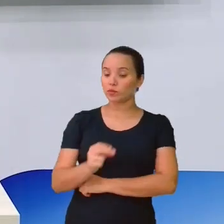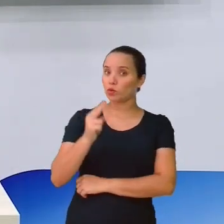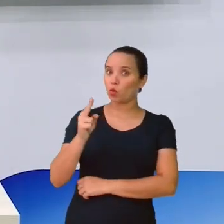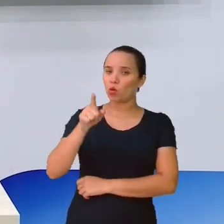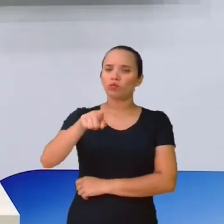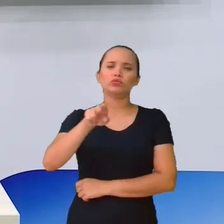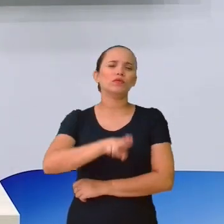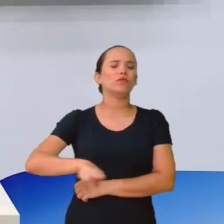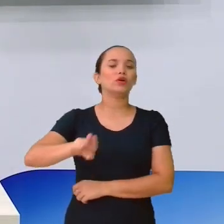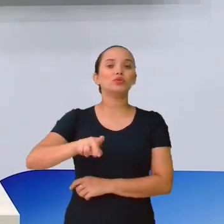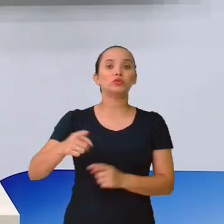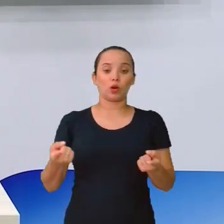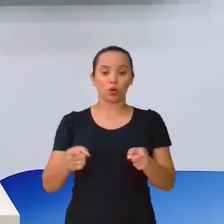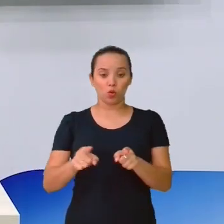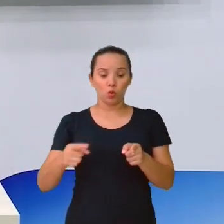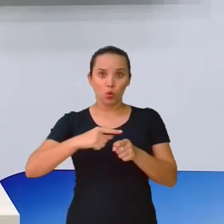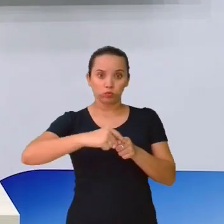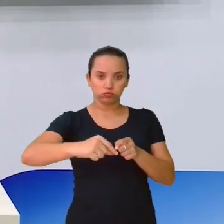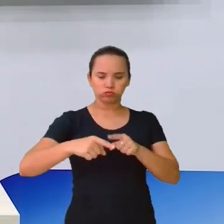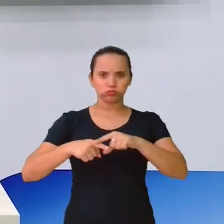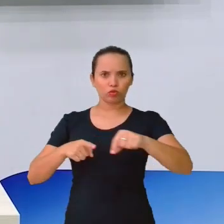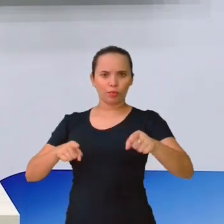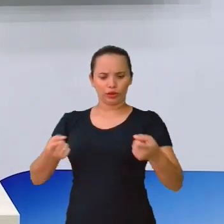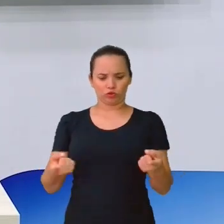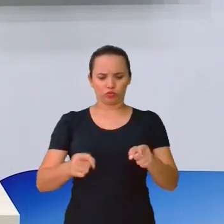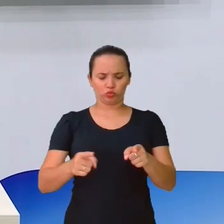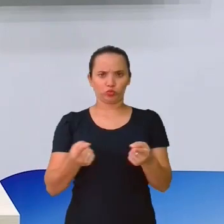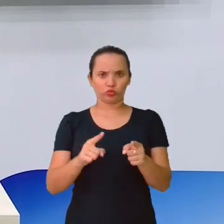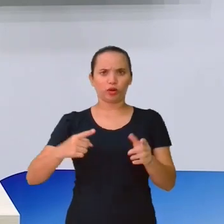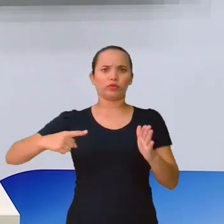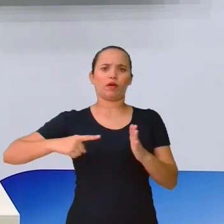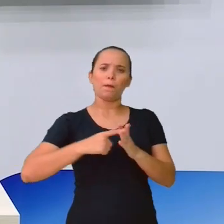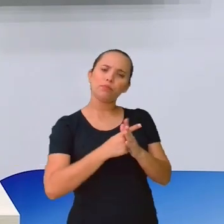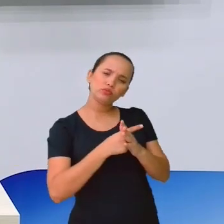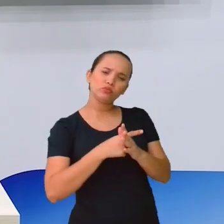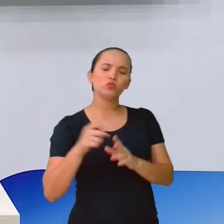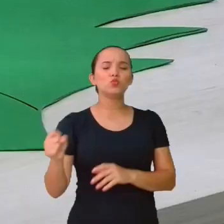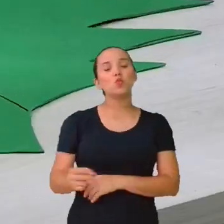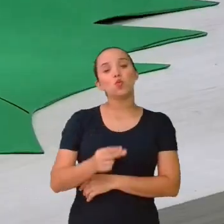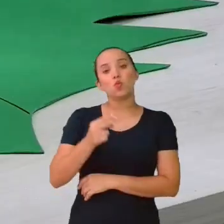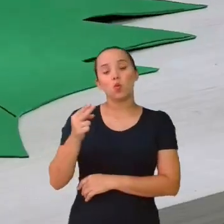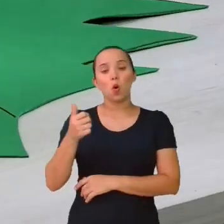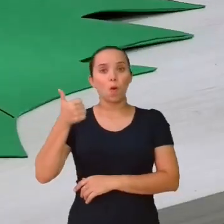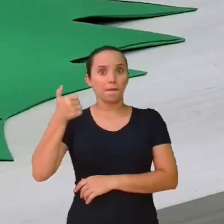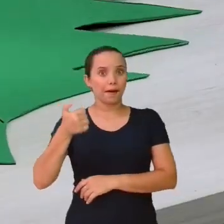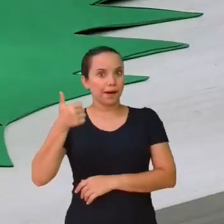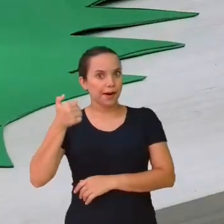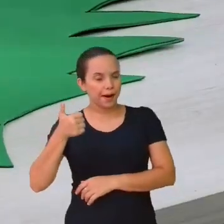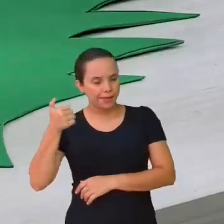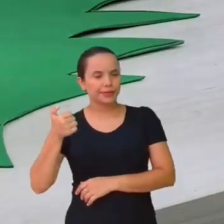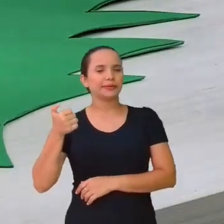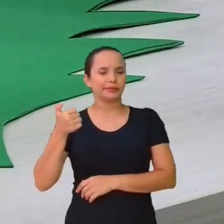próprio palitinho de churrasco ou uma caneta Bic